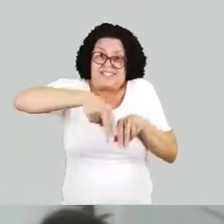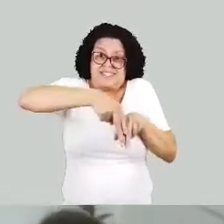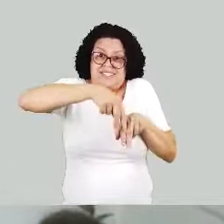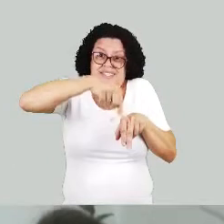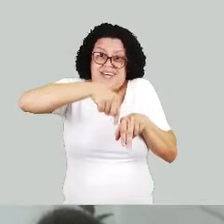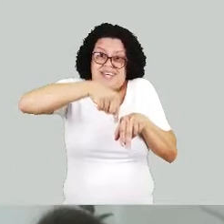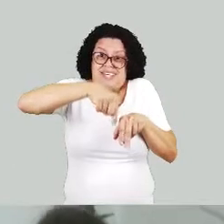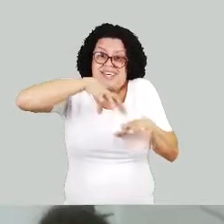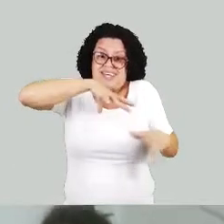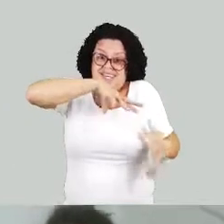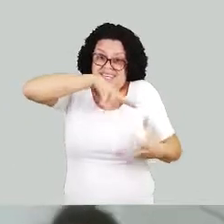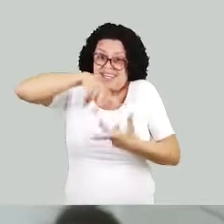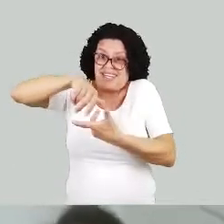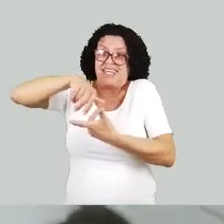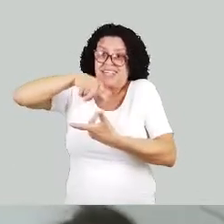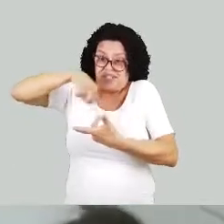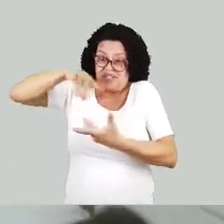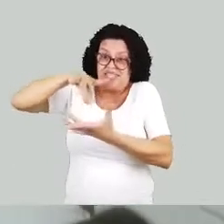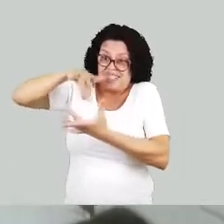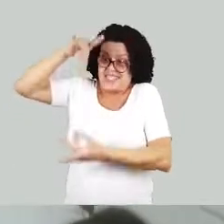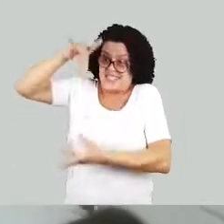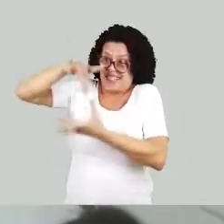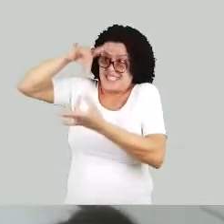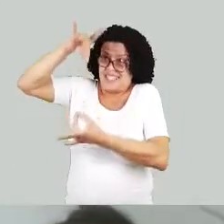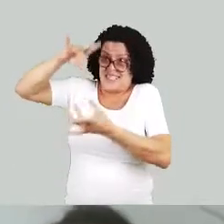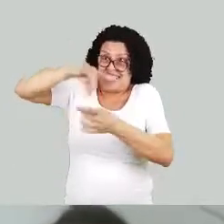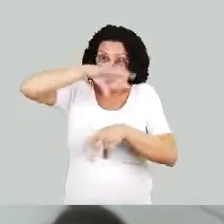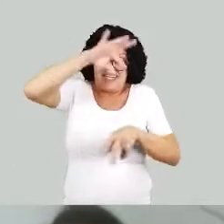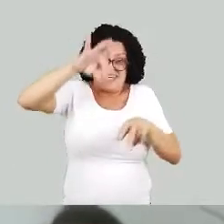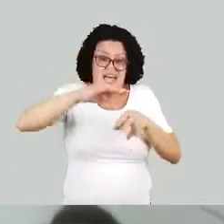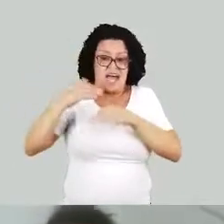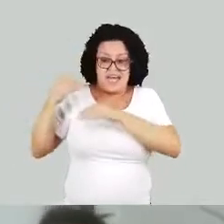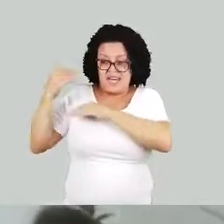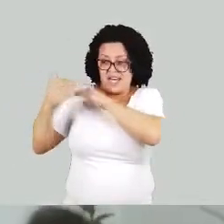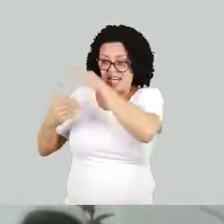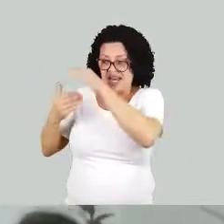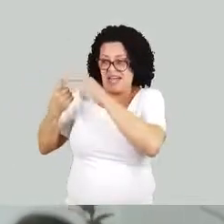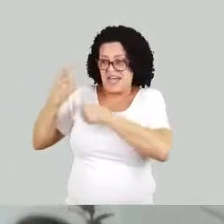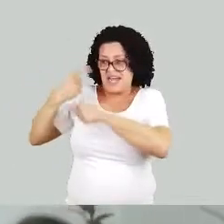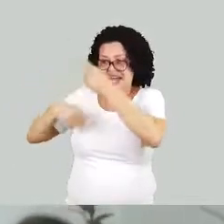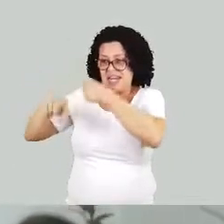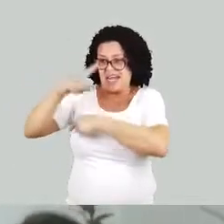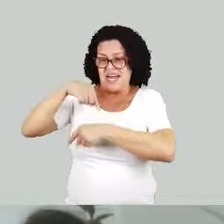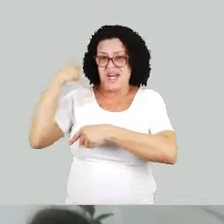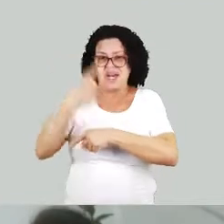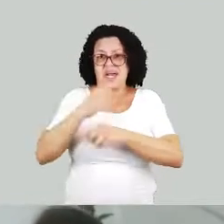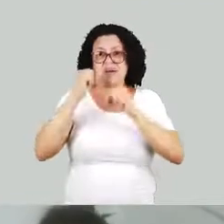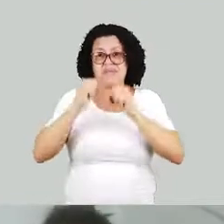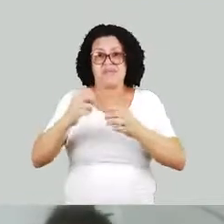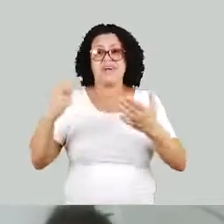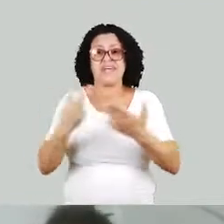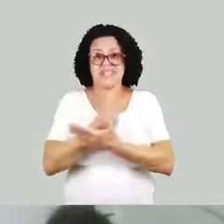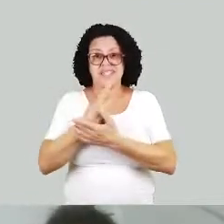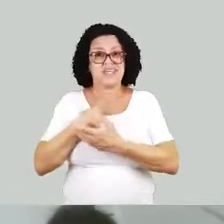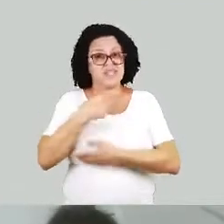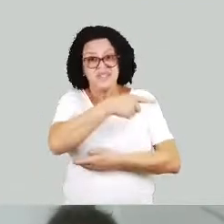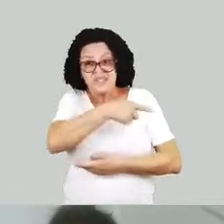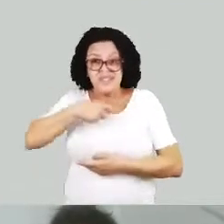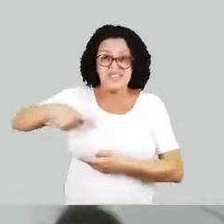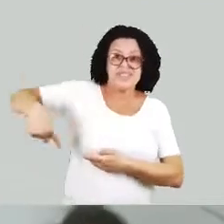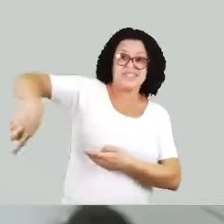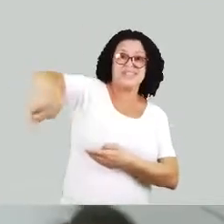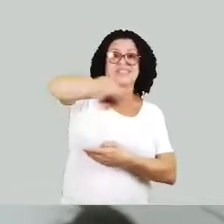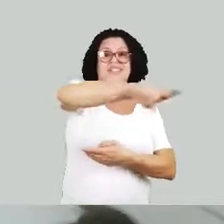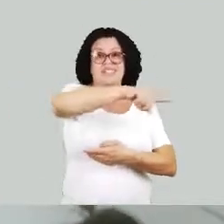encarnados no planeta Terra, somos espíritos ainda em evolução e todos nós podemos errar. Todos nós